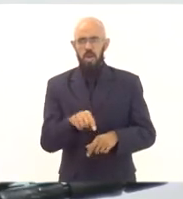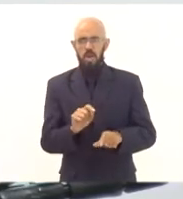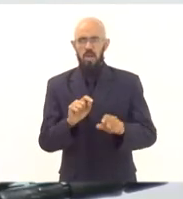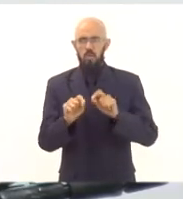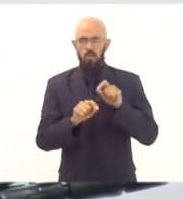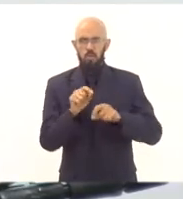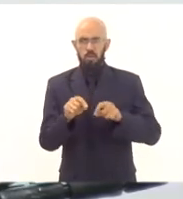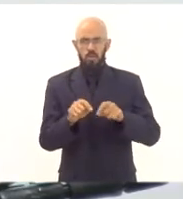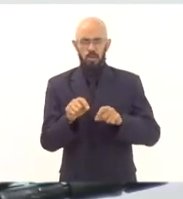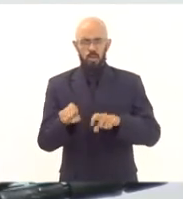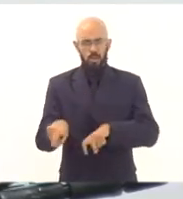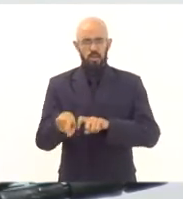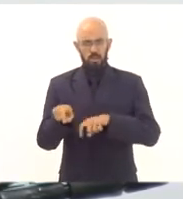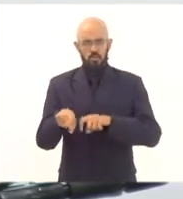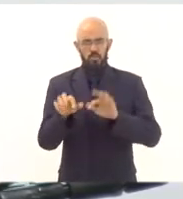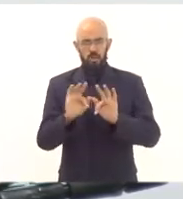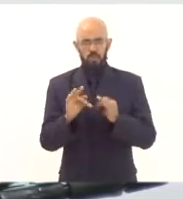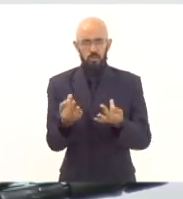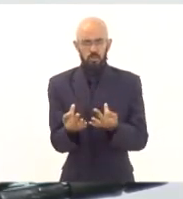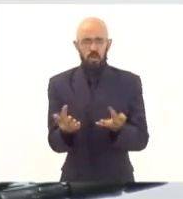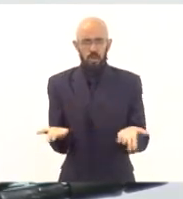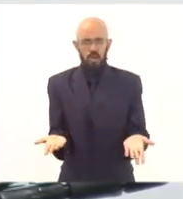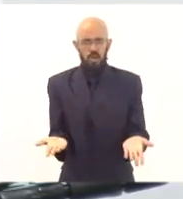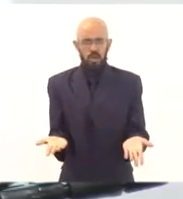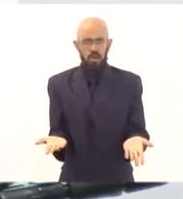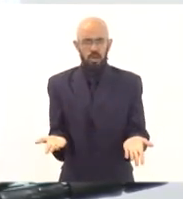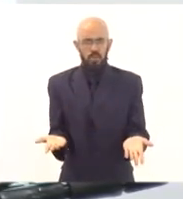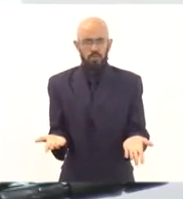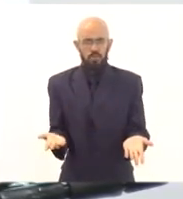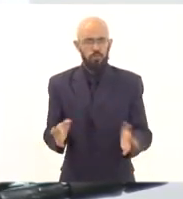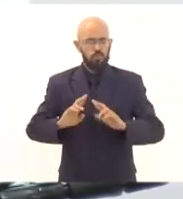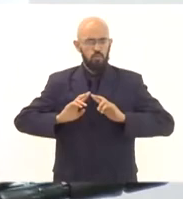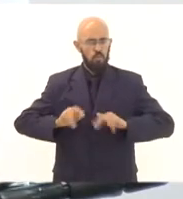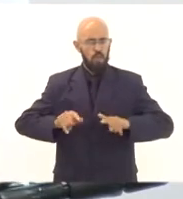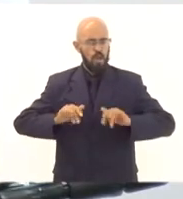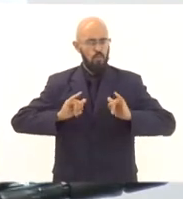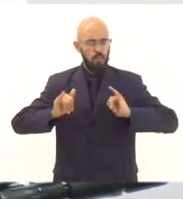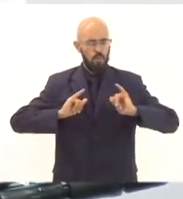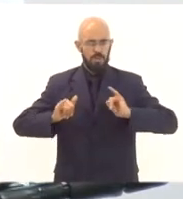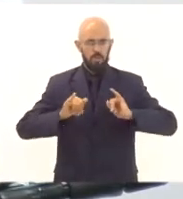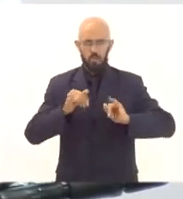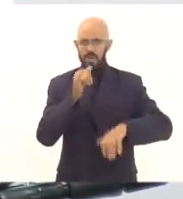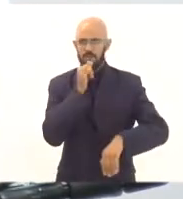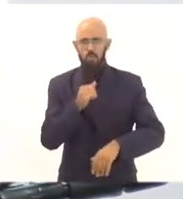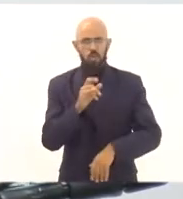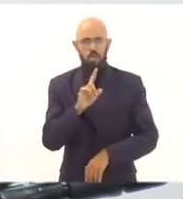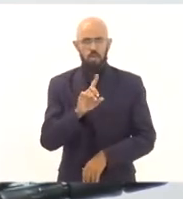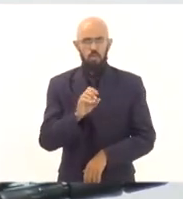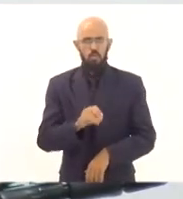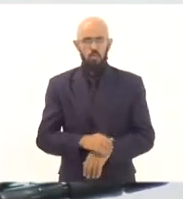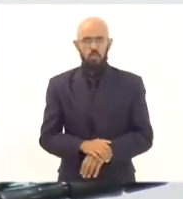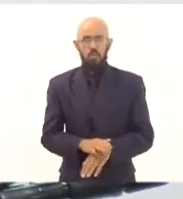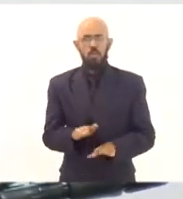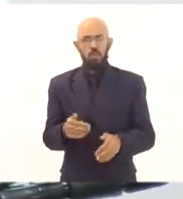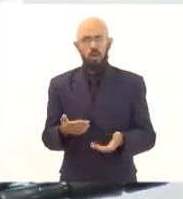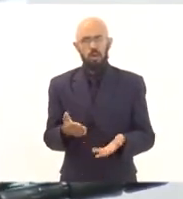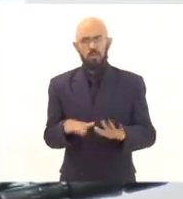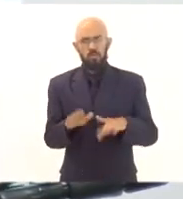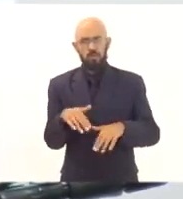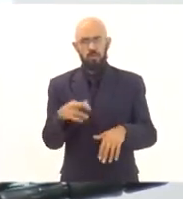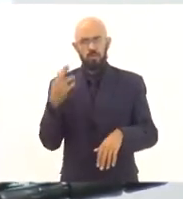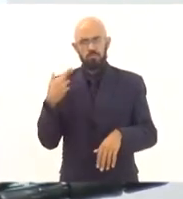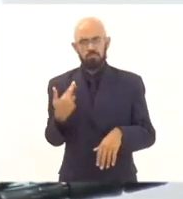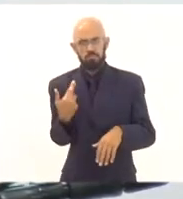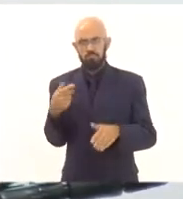vem da Agricultura Familiar então esses esses não são Dados à toa se é às vezes que estão na Renata questiona